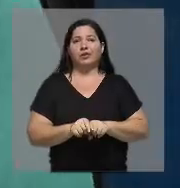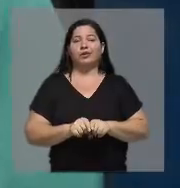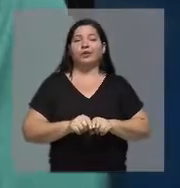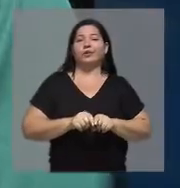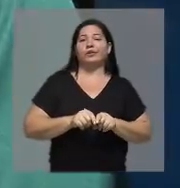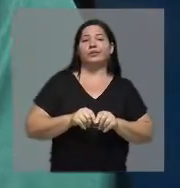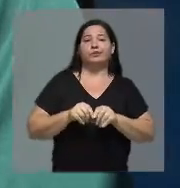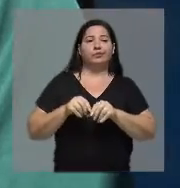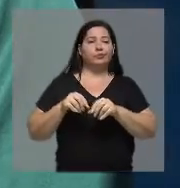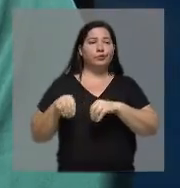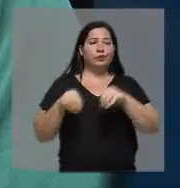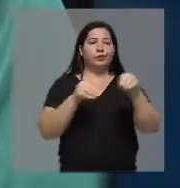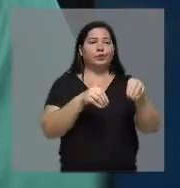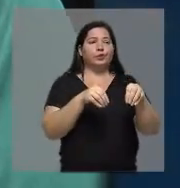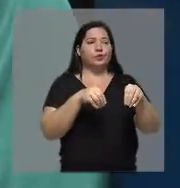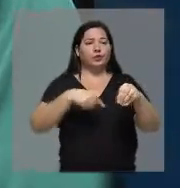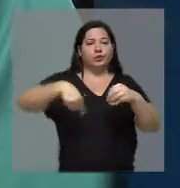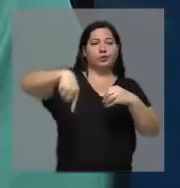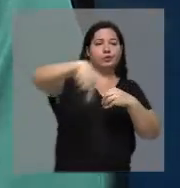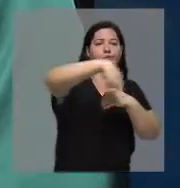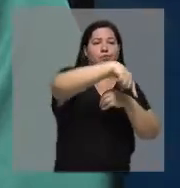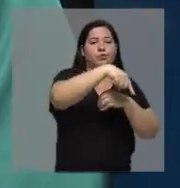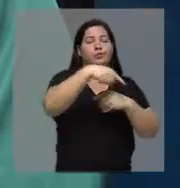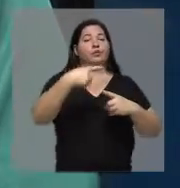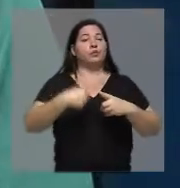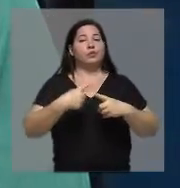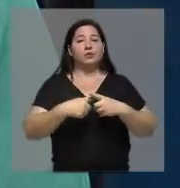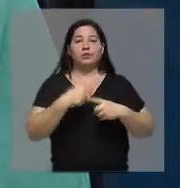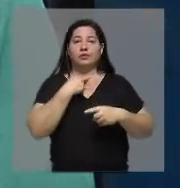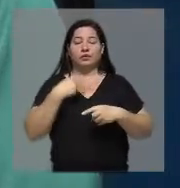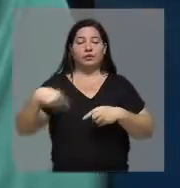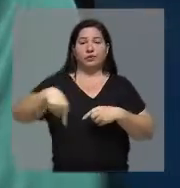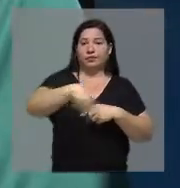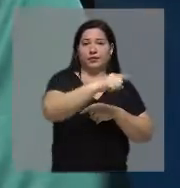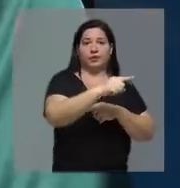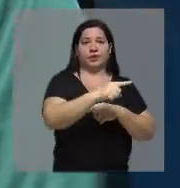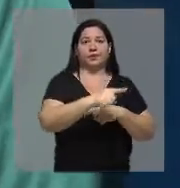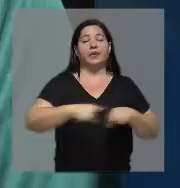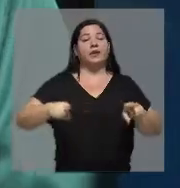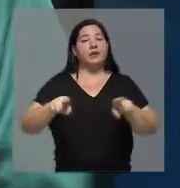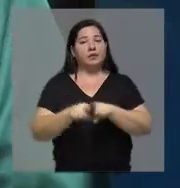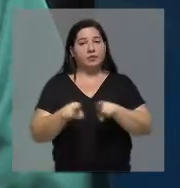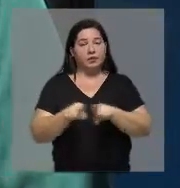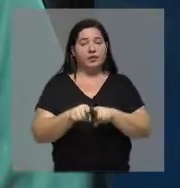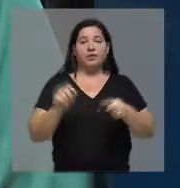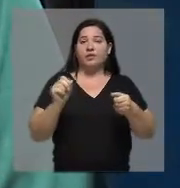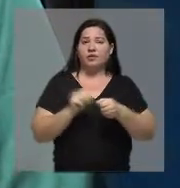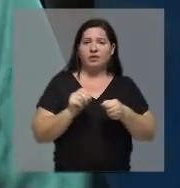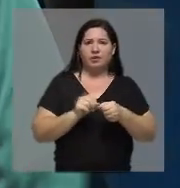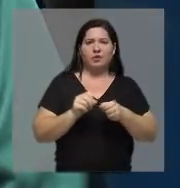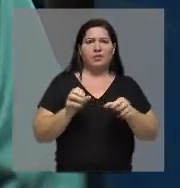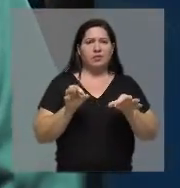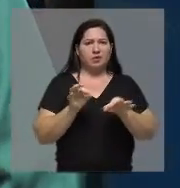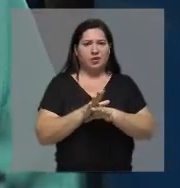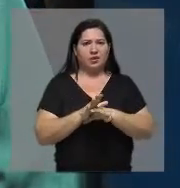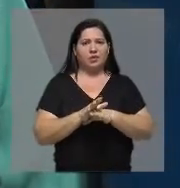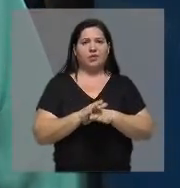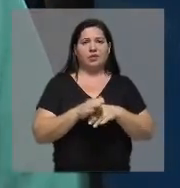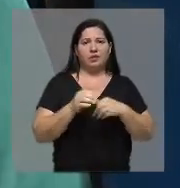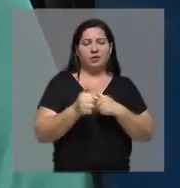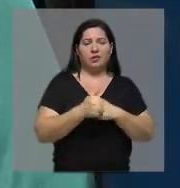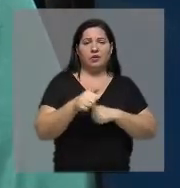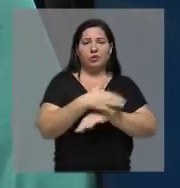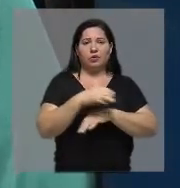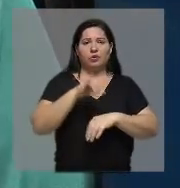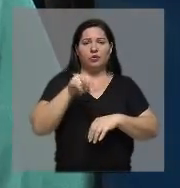aqui na outra entrada, que é a entrada oficial do bairro, que é o prolongamento da Júlio Mori, foi feito o preparo, mas eu acredito que o preparo não foi ideal para que o